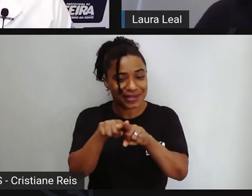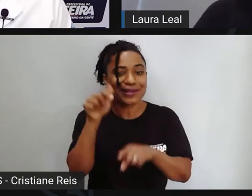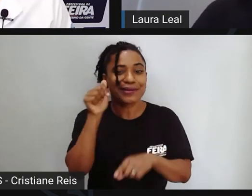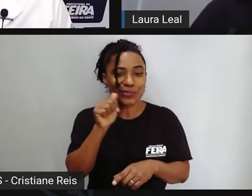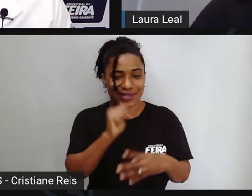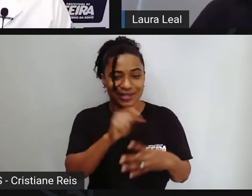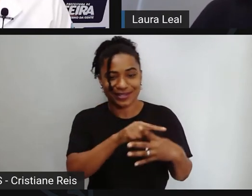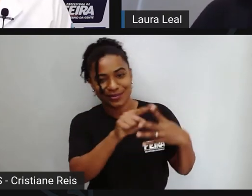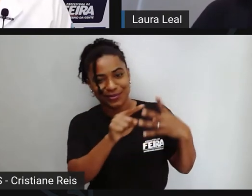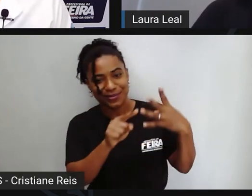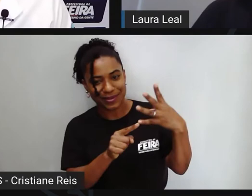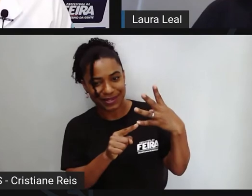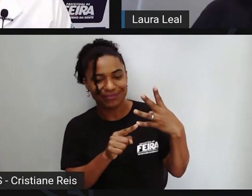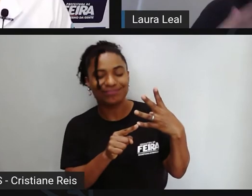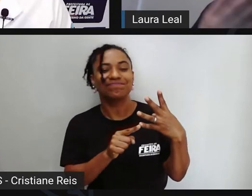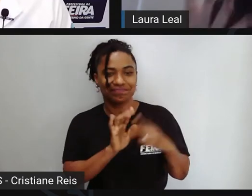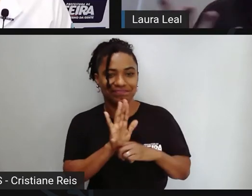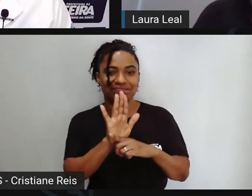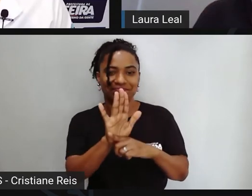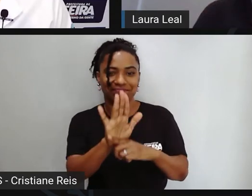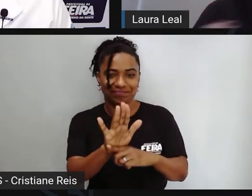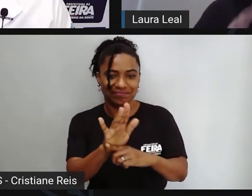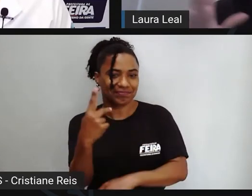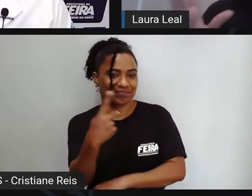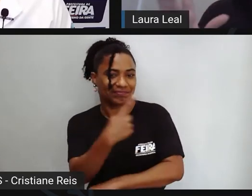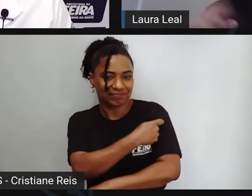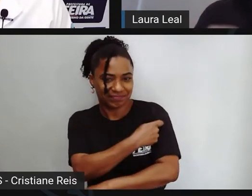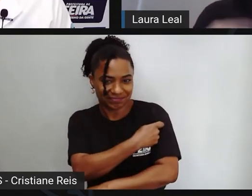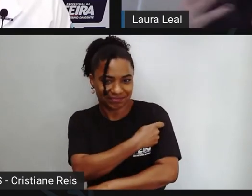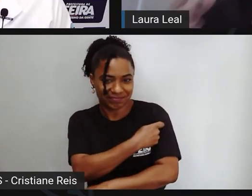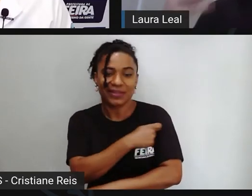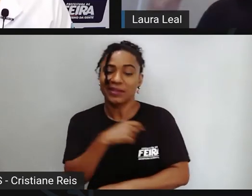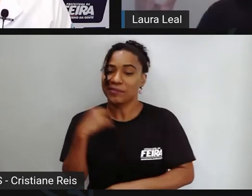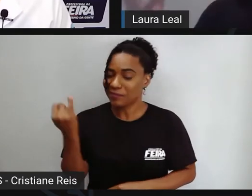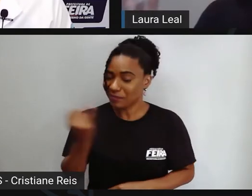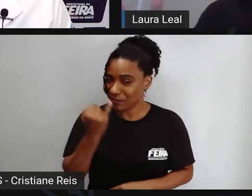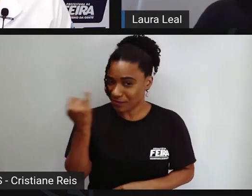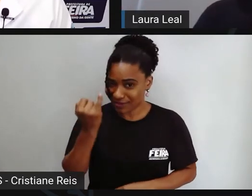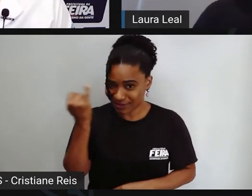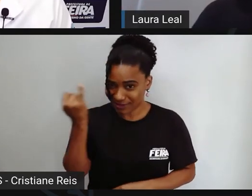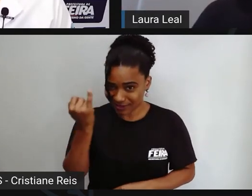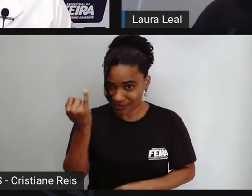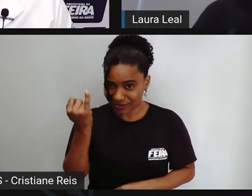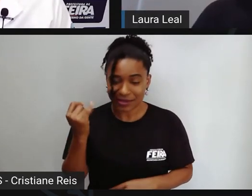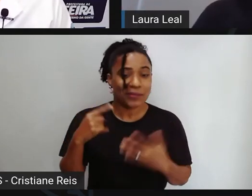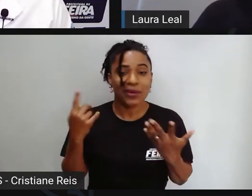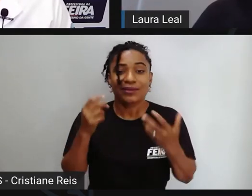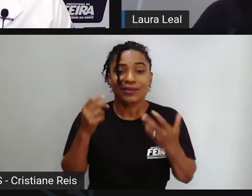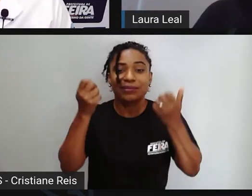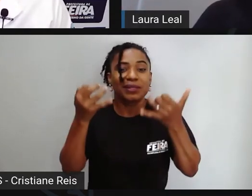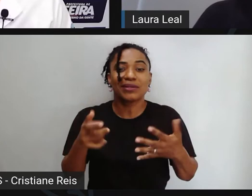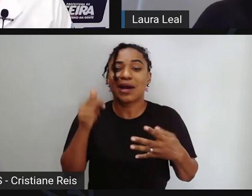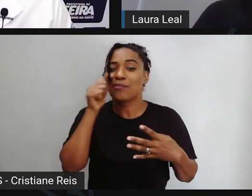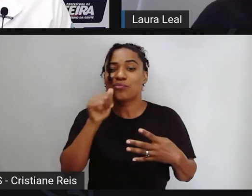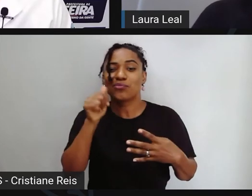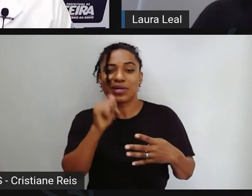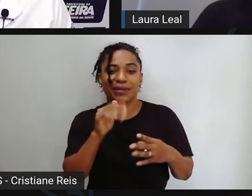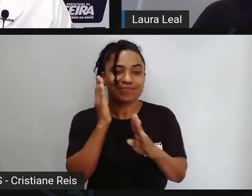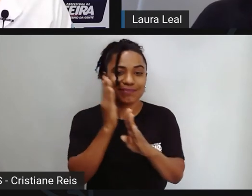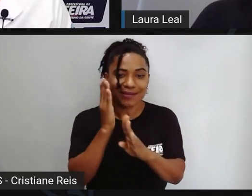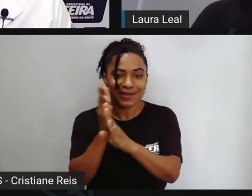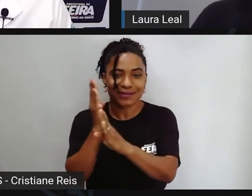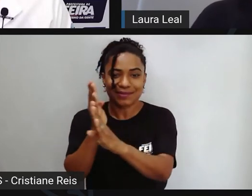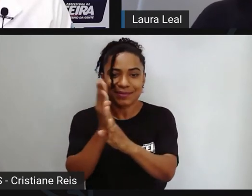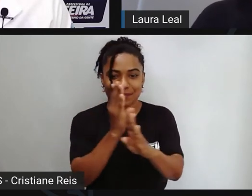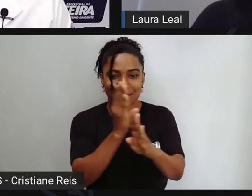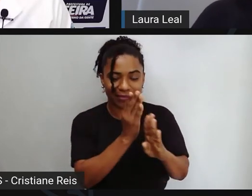mulher. Então, isso é importante deixar claro, né? Por que eu estou colocando isso? É que a gente faz diferença, a gente é muito bom